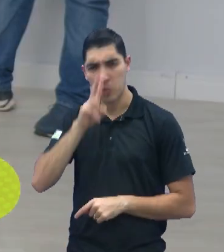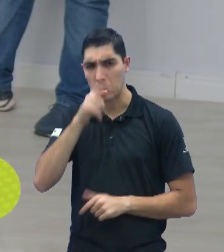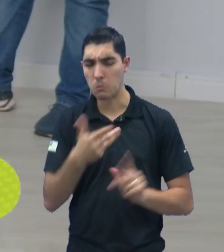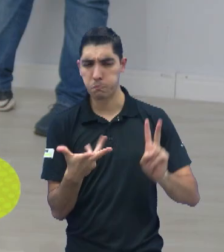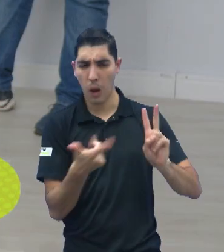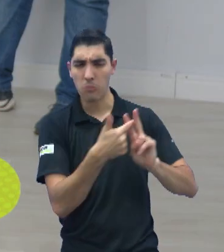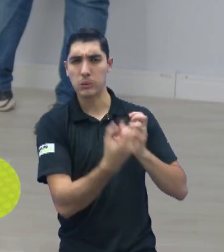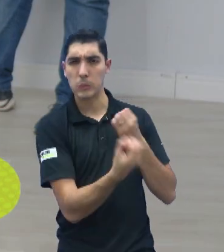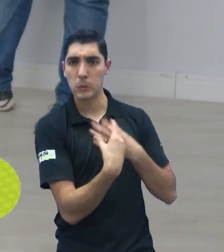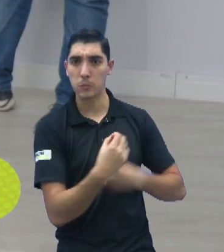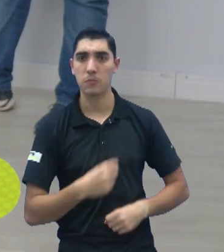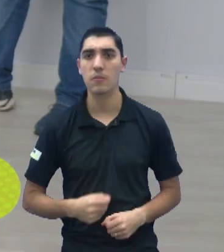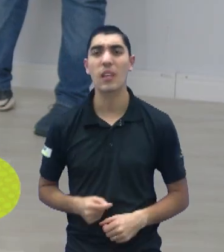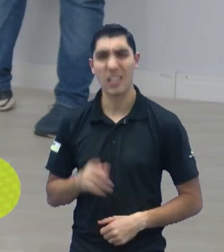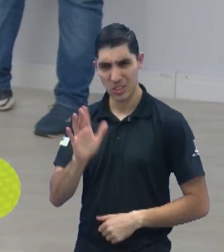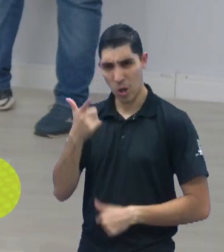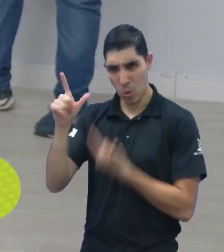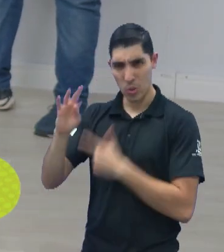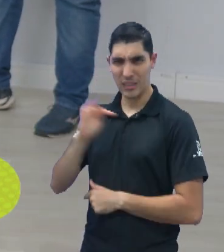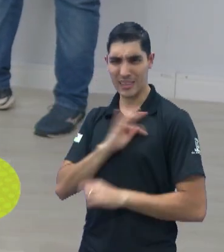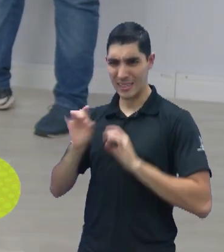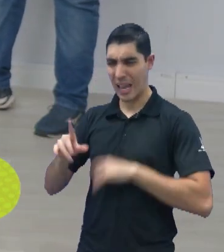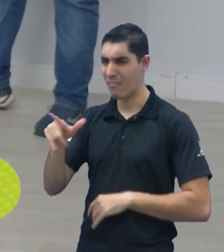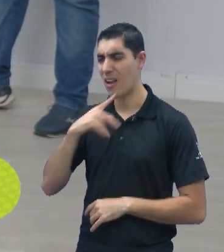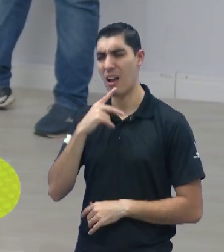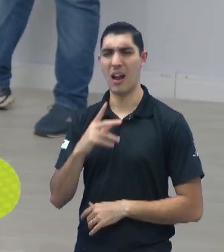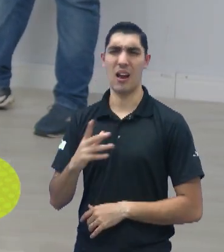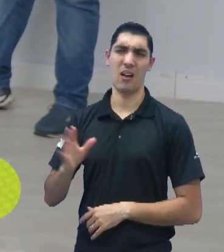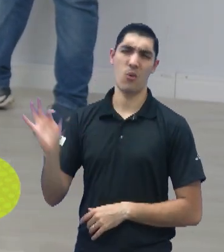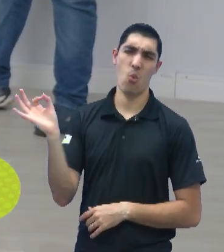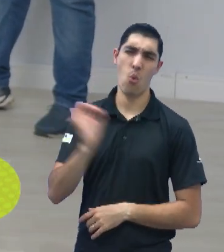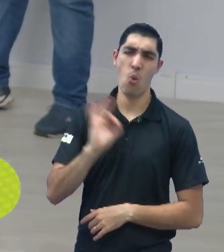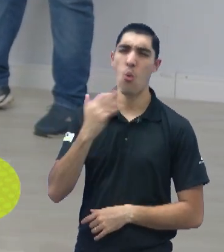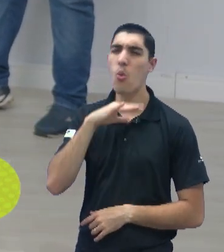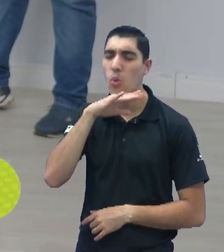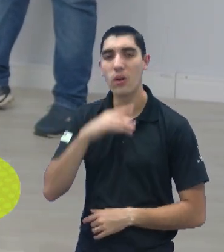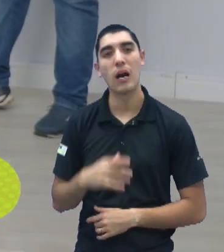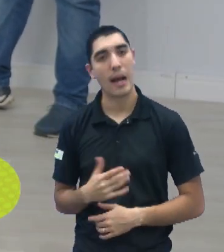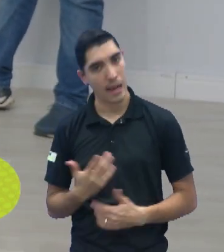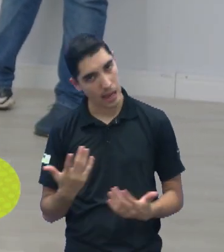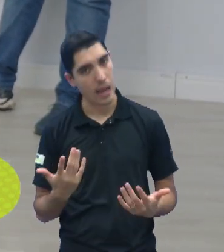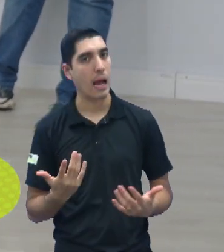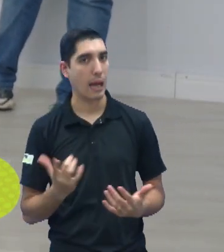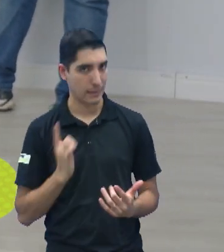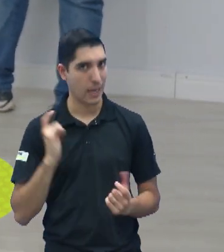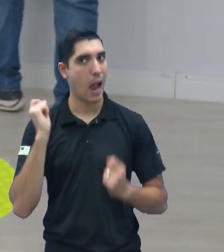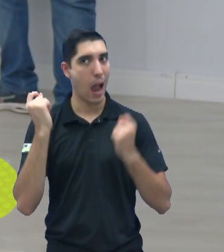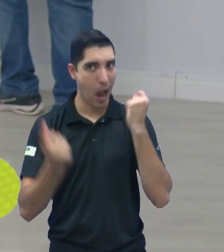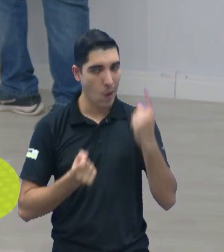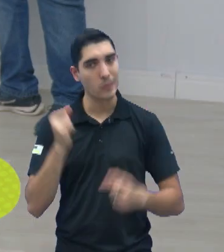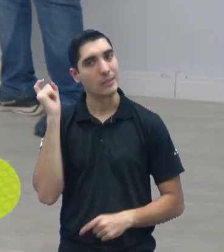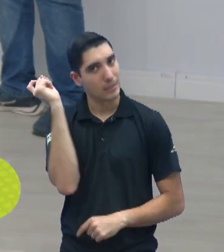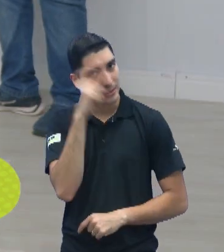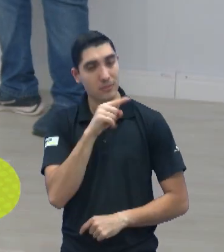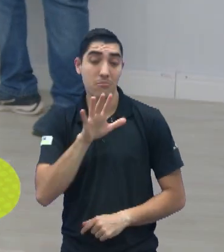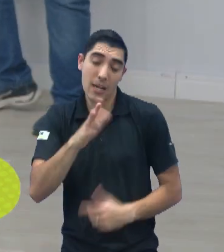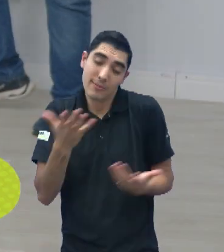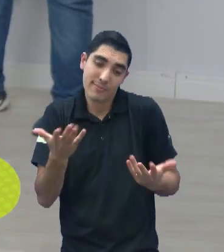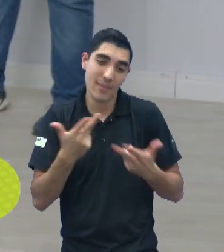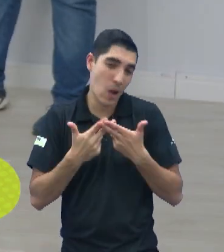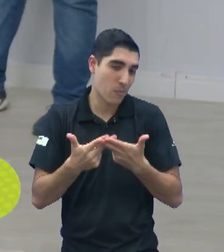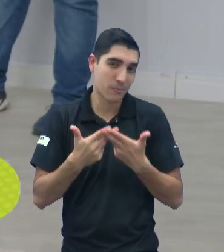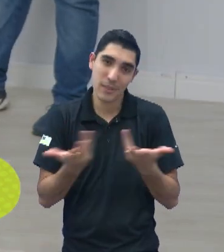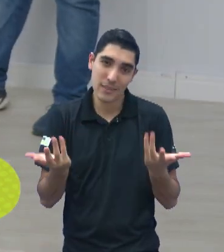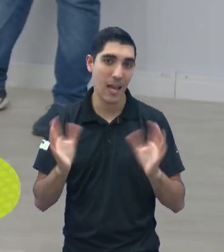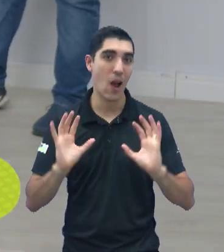treinador que você trabalhou e falei, pelo amor de Deus, não vou ser treinador. Tem uns que é difícil, né, cara? Mas faz parte, né, cara? Faz parte.